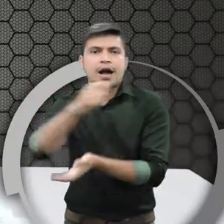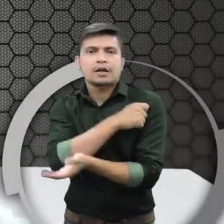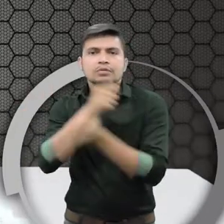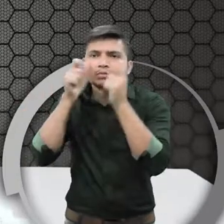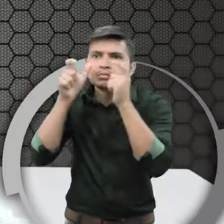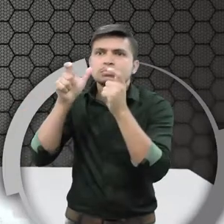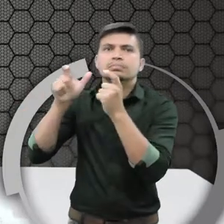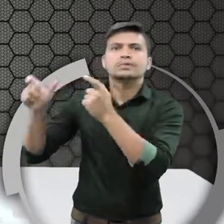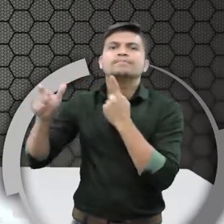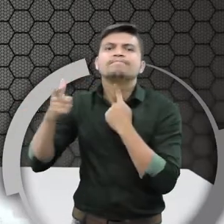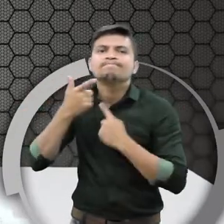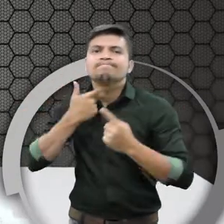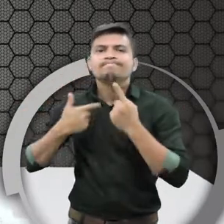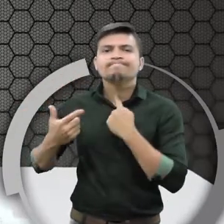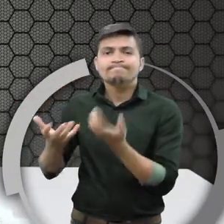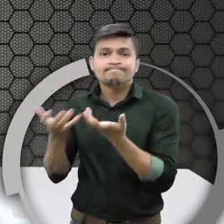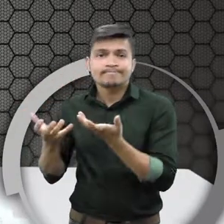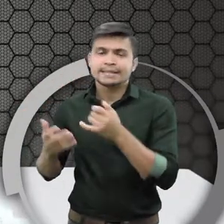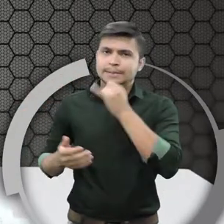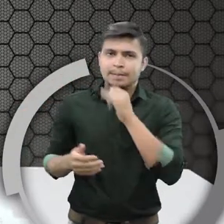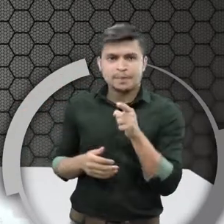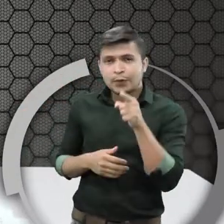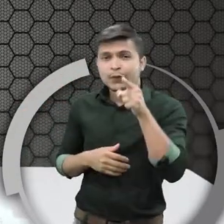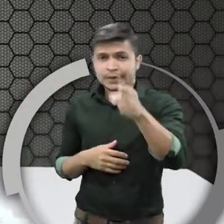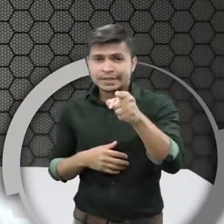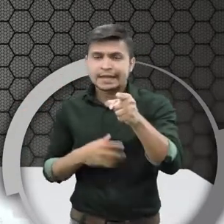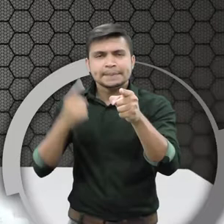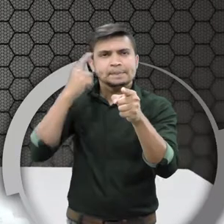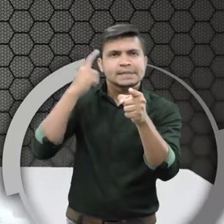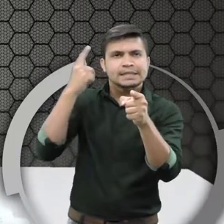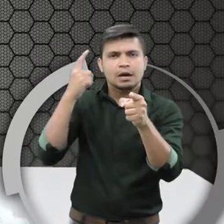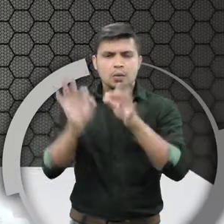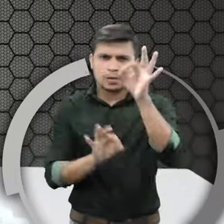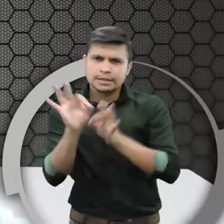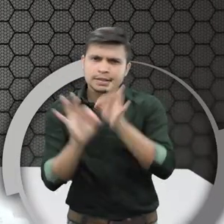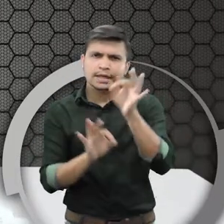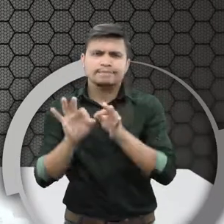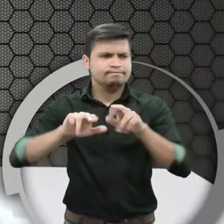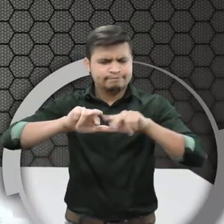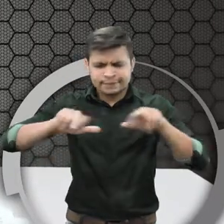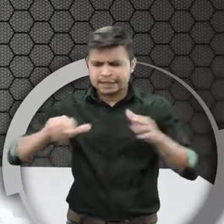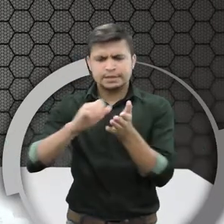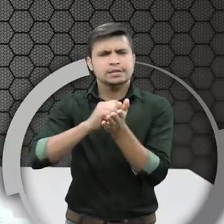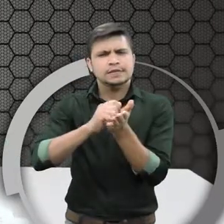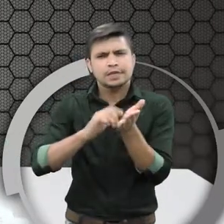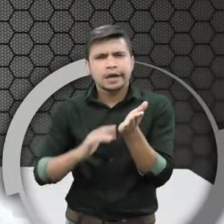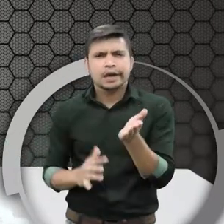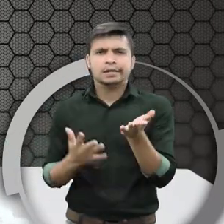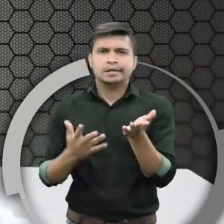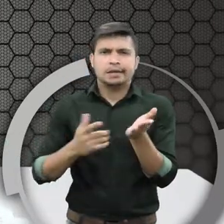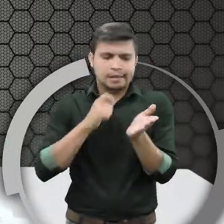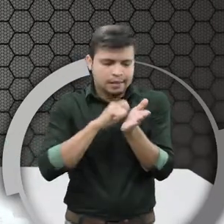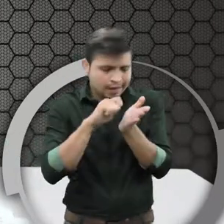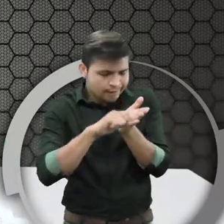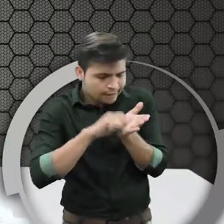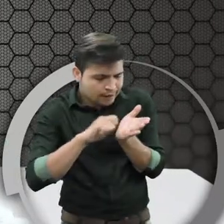vez, conseguir organizar, vamos organizar um leque de atividades? Que tal você escrever